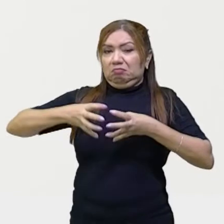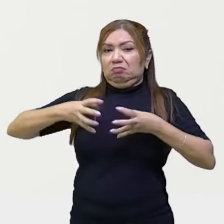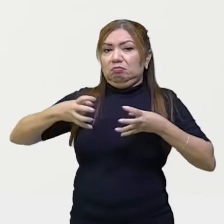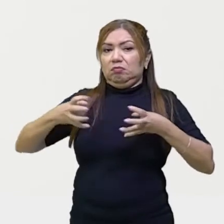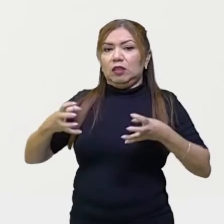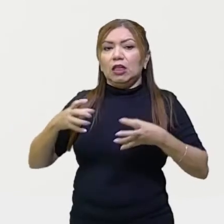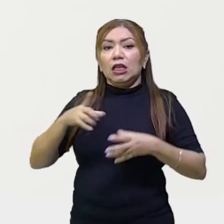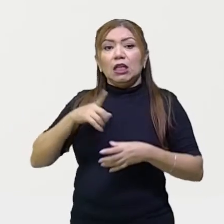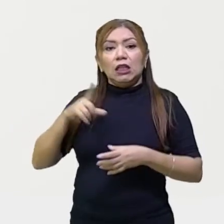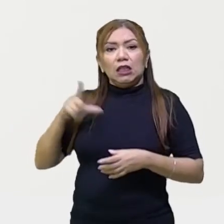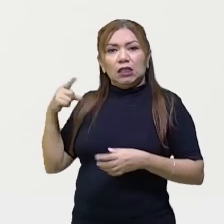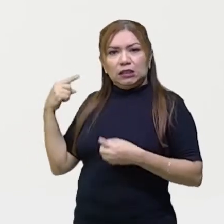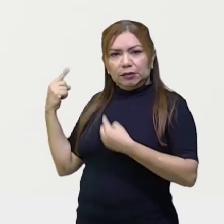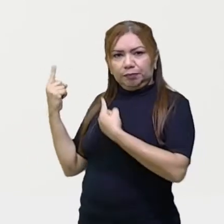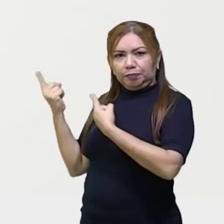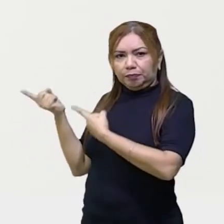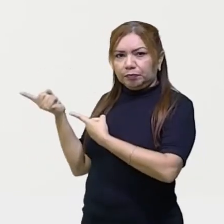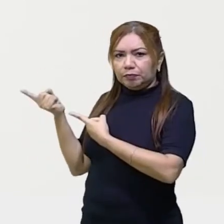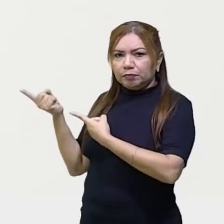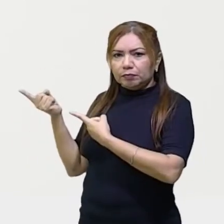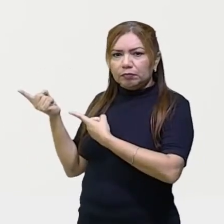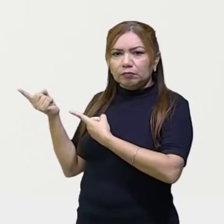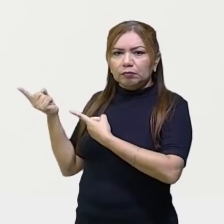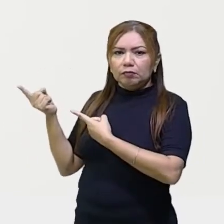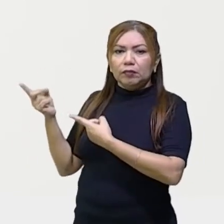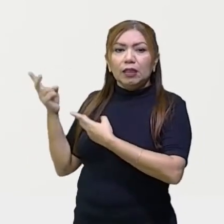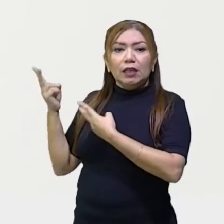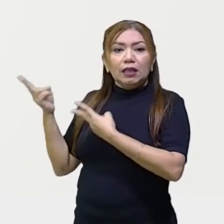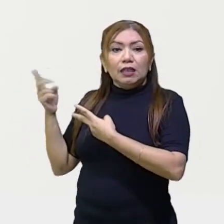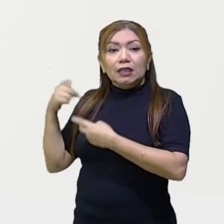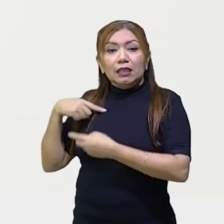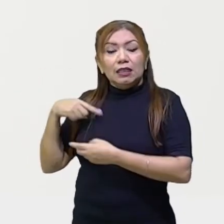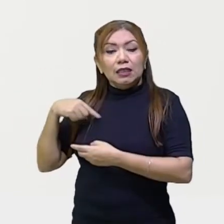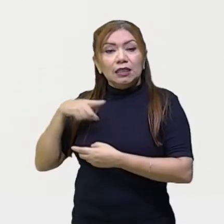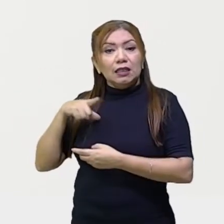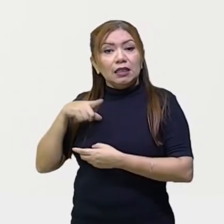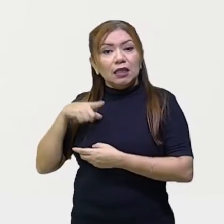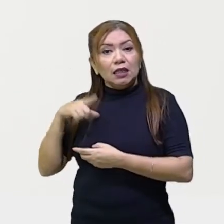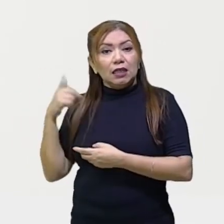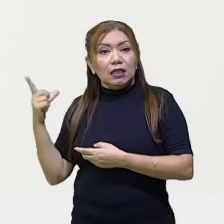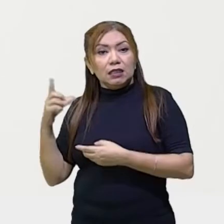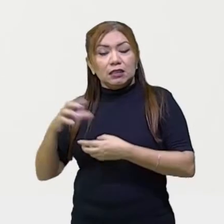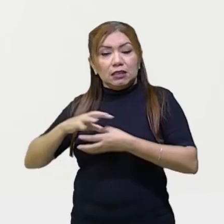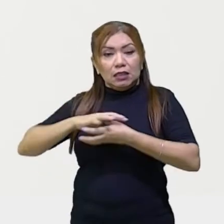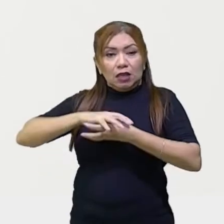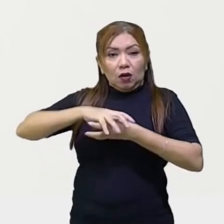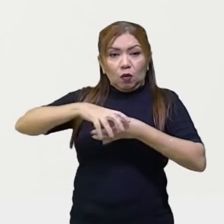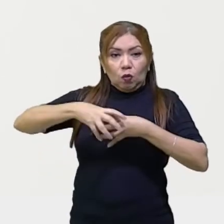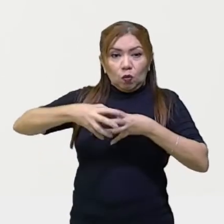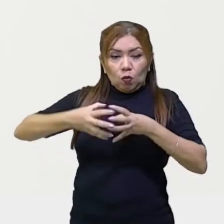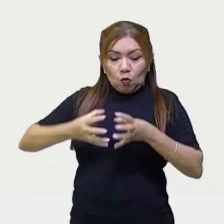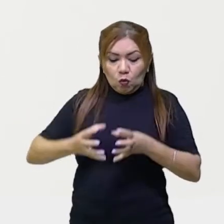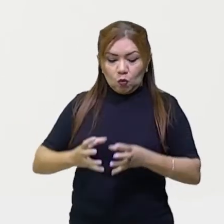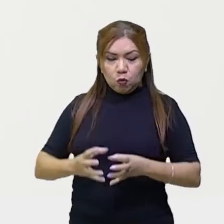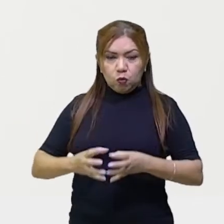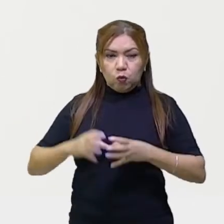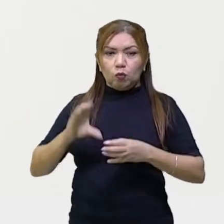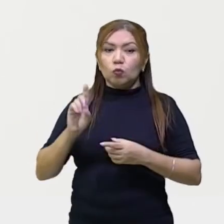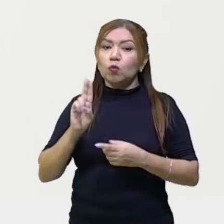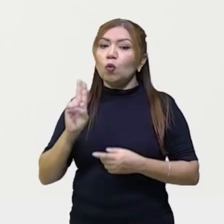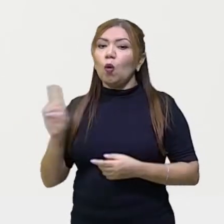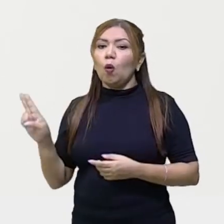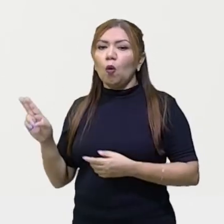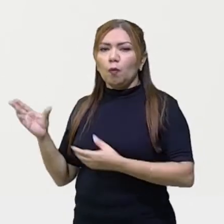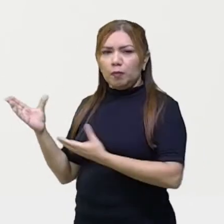Ok mas aqui eu tenho também corpos Olha o cone ele é um sólido geométrico